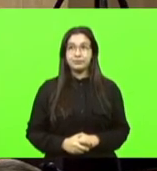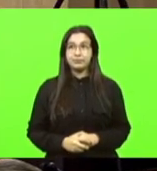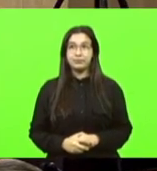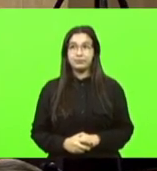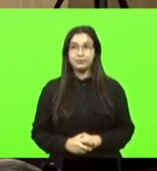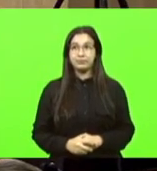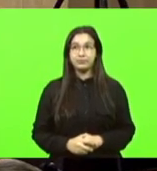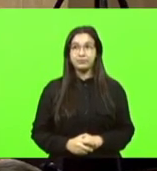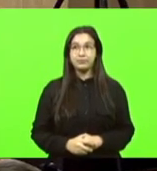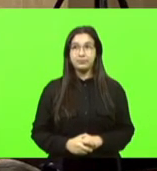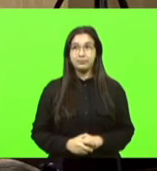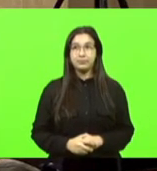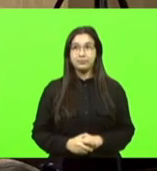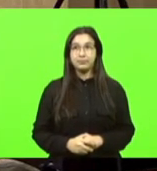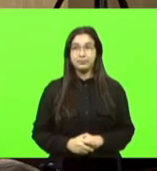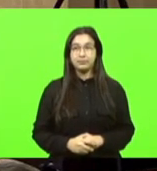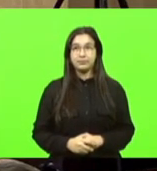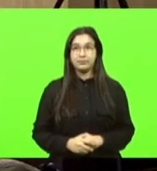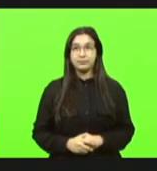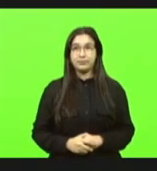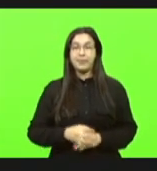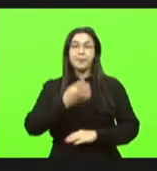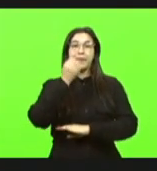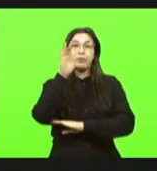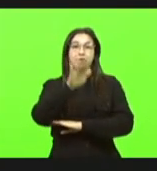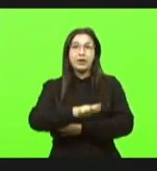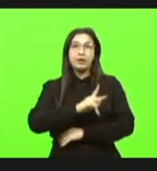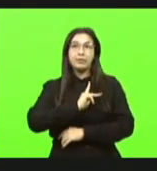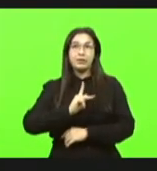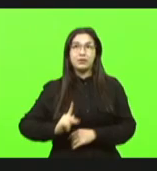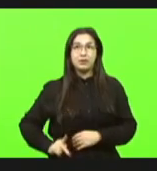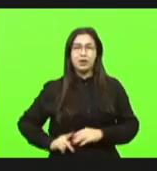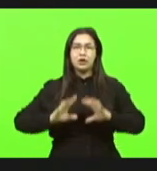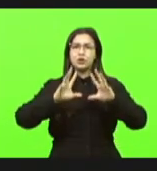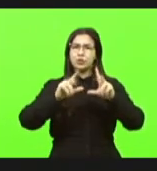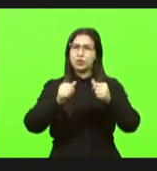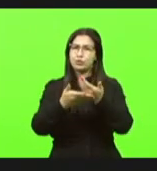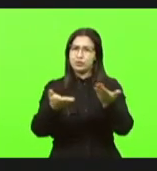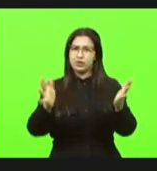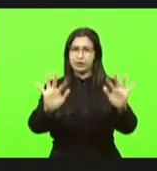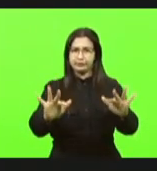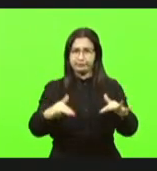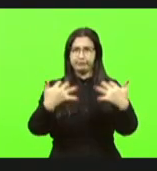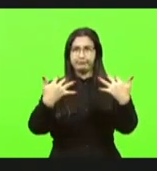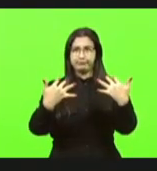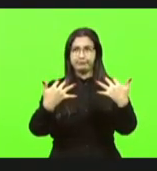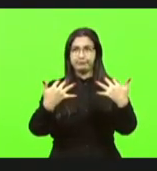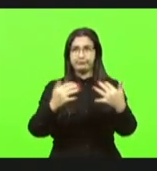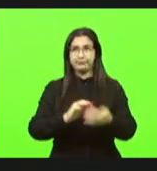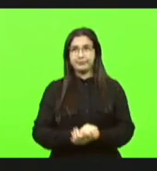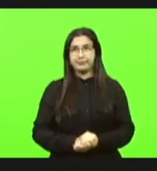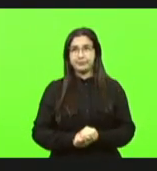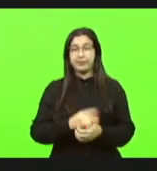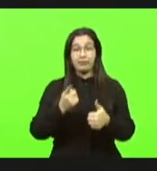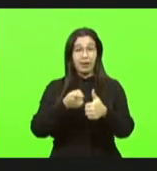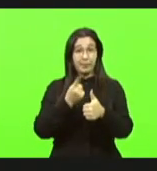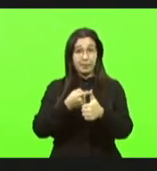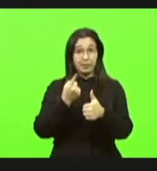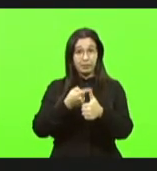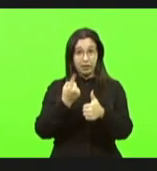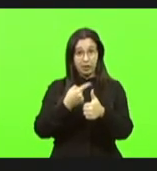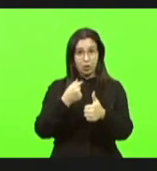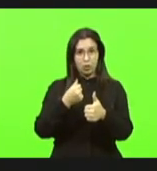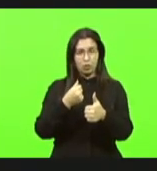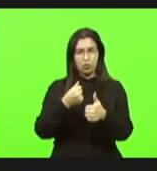E aí Oi boa tarde Presidente Boa tarde a todos que nos acompanham primeiramente gostaria de fazer uma correção